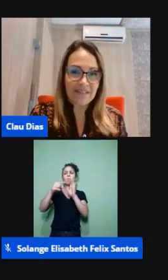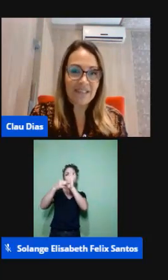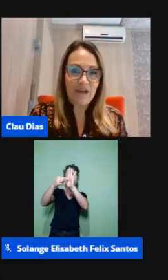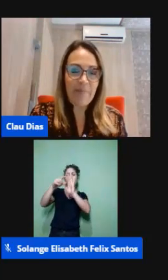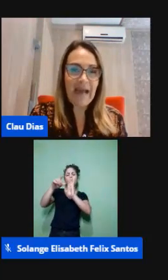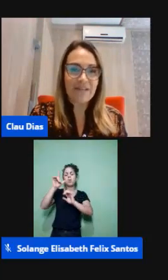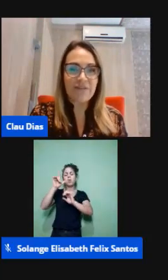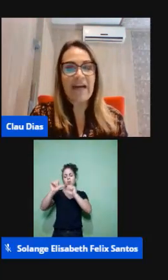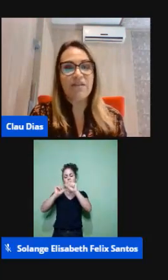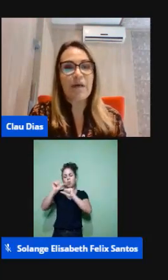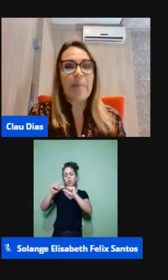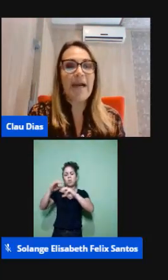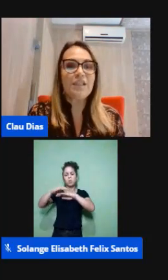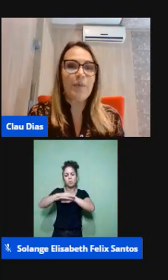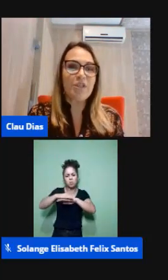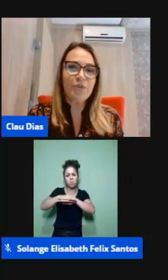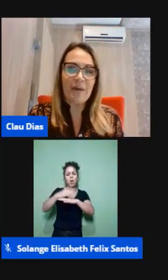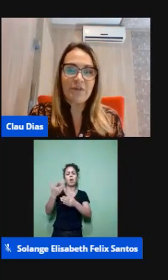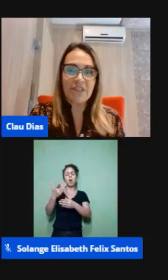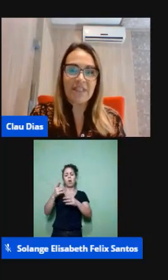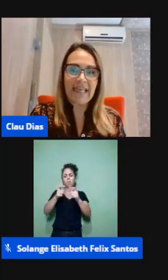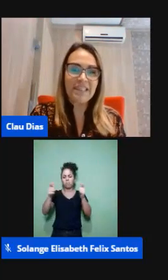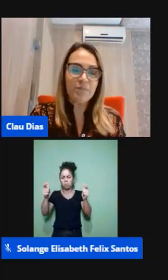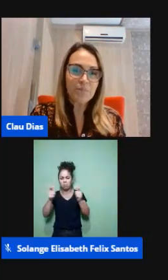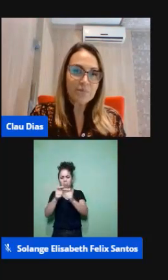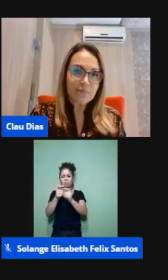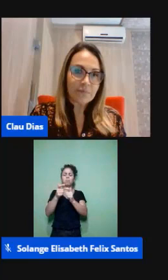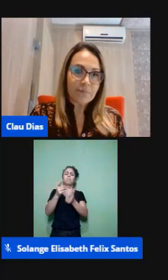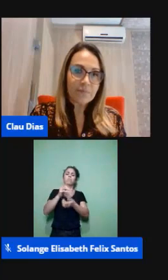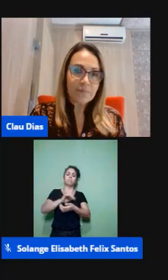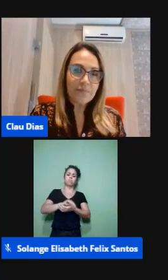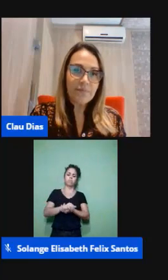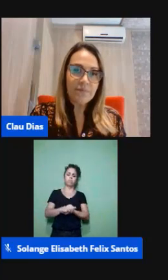modelos de sapatos, vários tamanhos. Pode mudar, por gentileza?